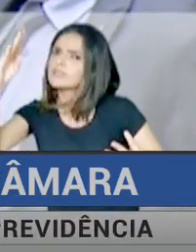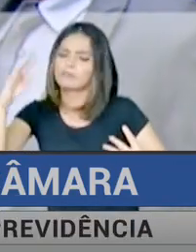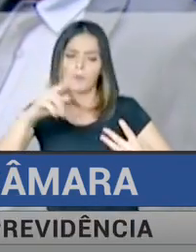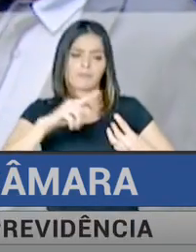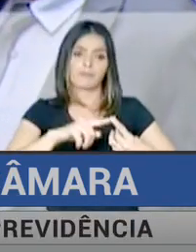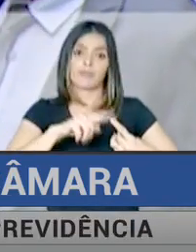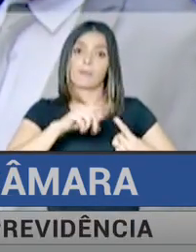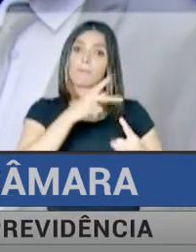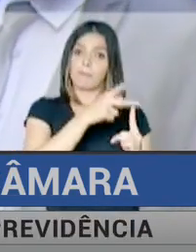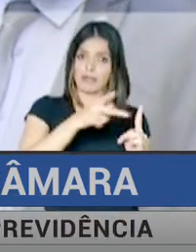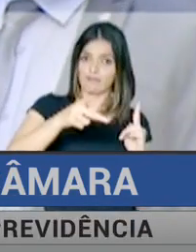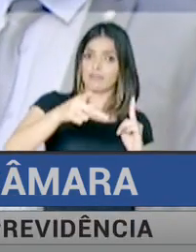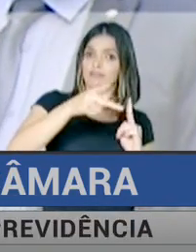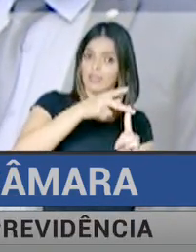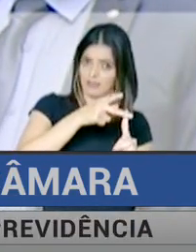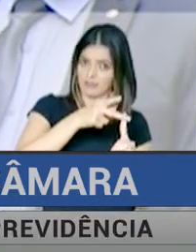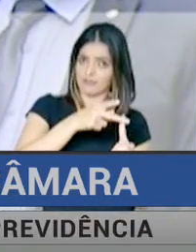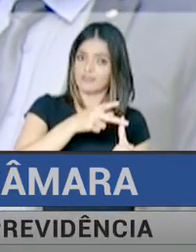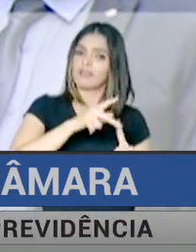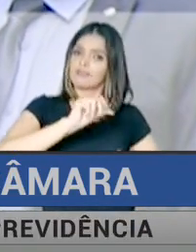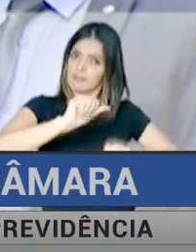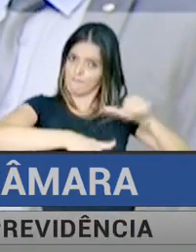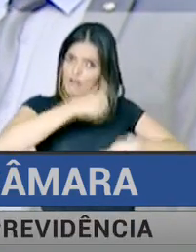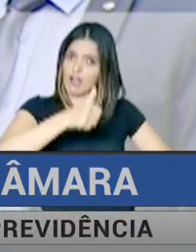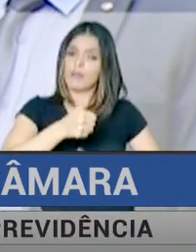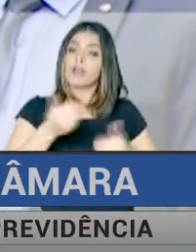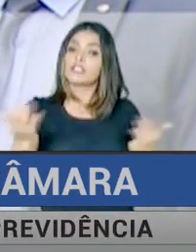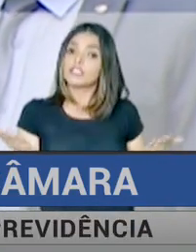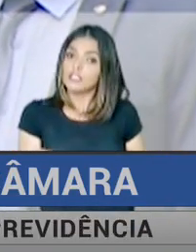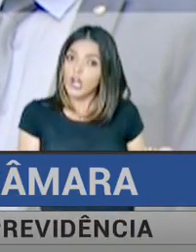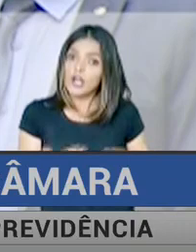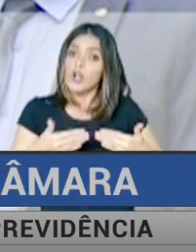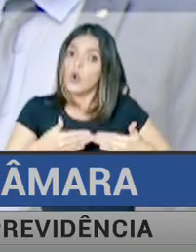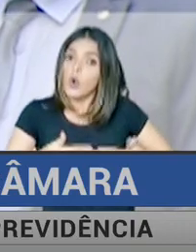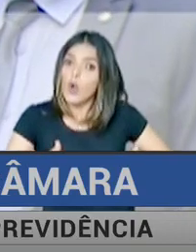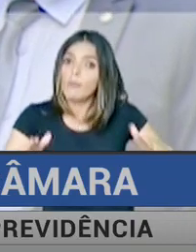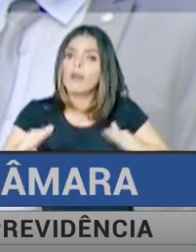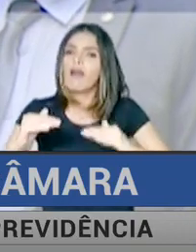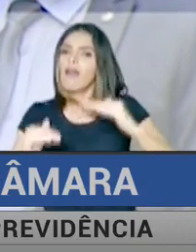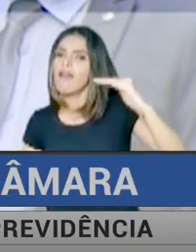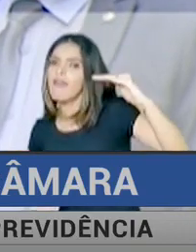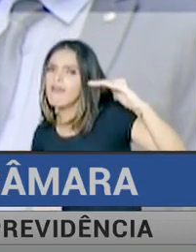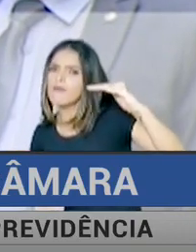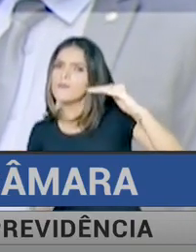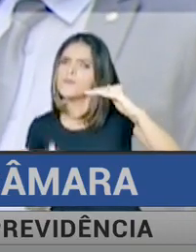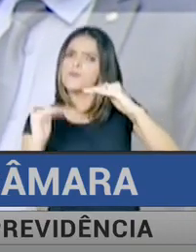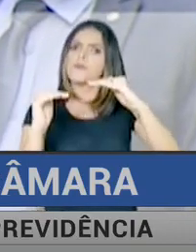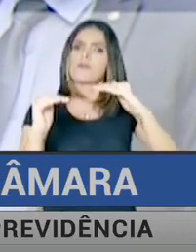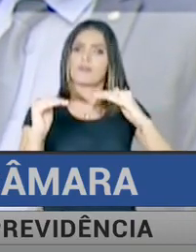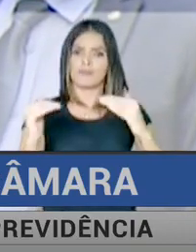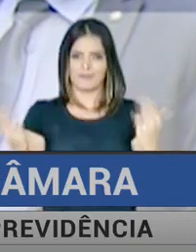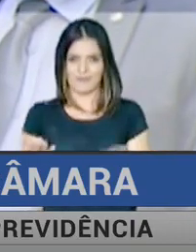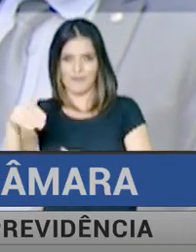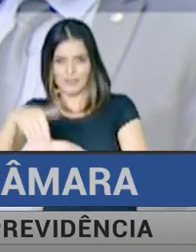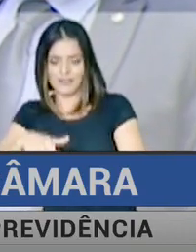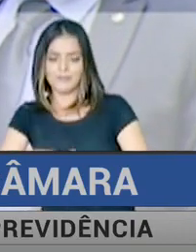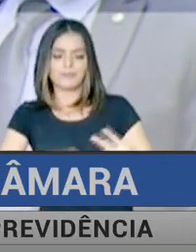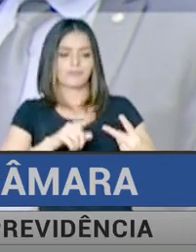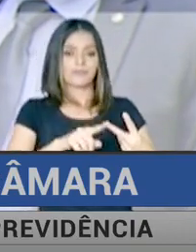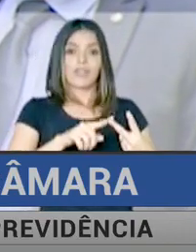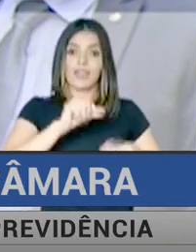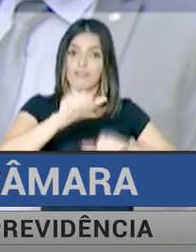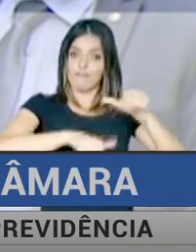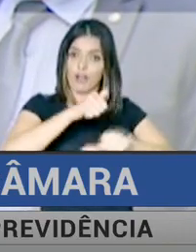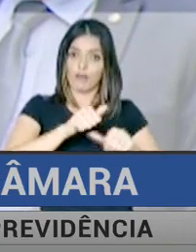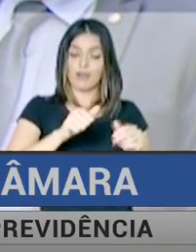A reforma da Previdência, que nós demos um passo para reduzir as desigualdades através do que nós estamos votando, a reforma